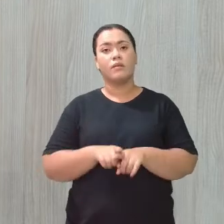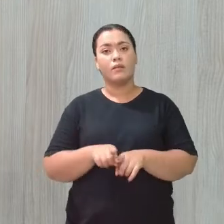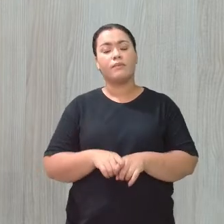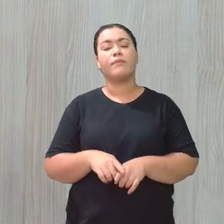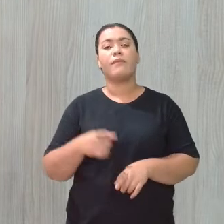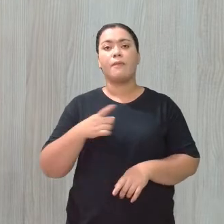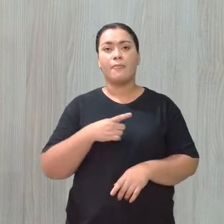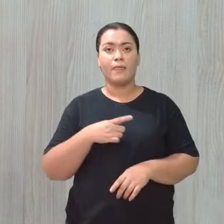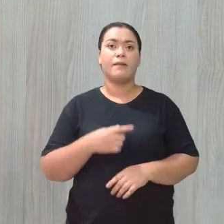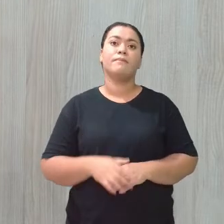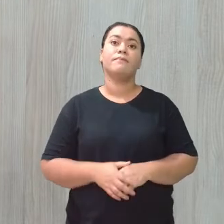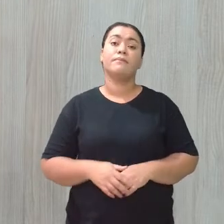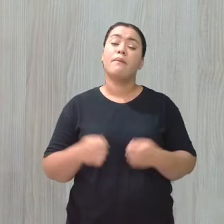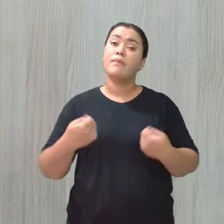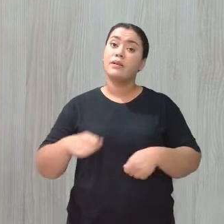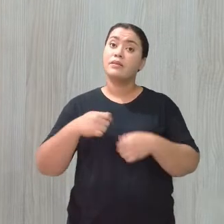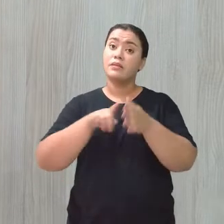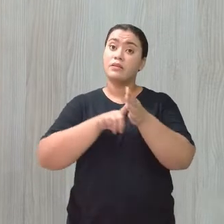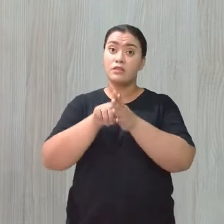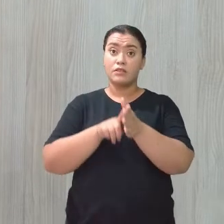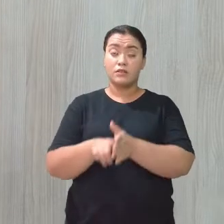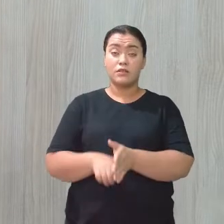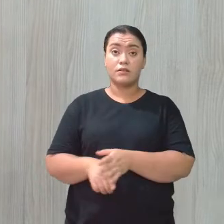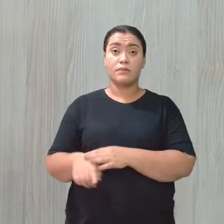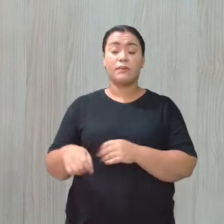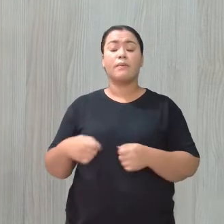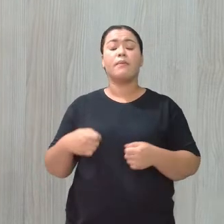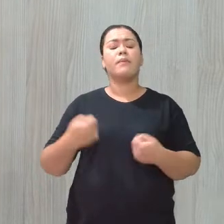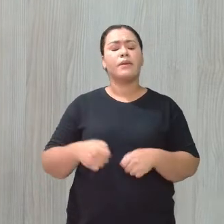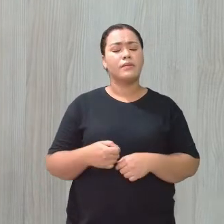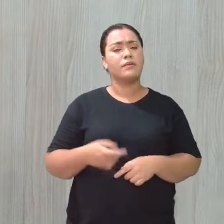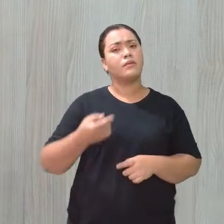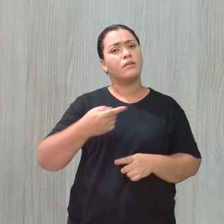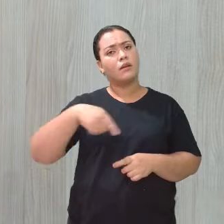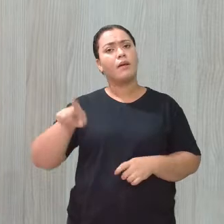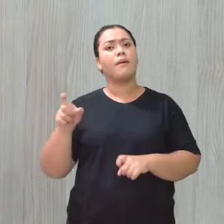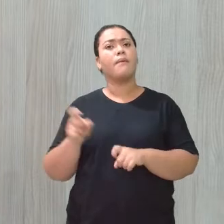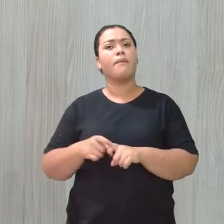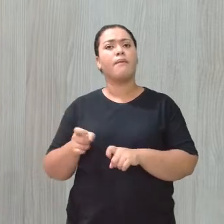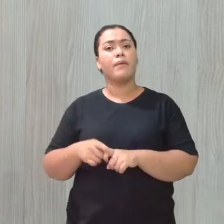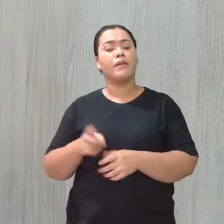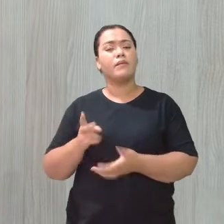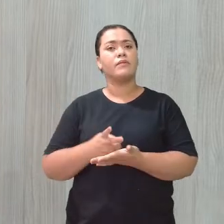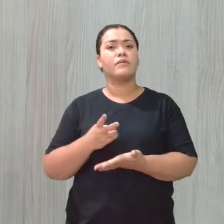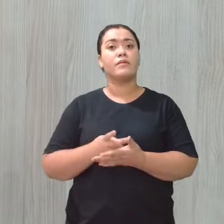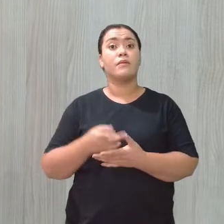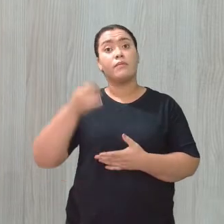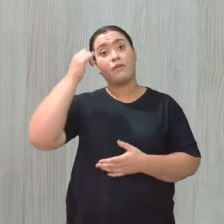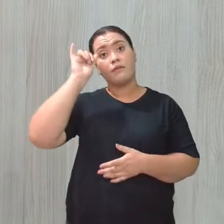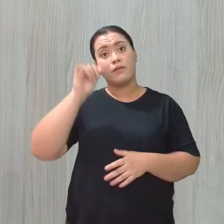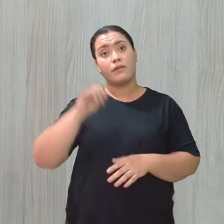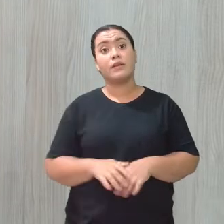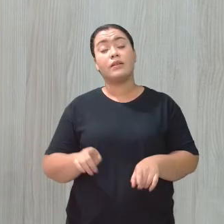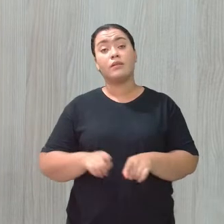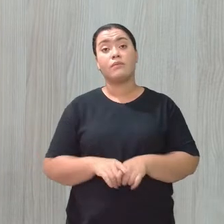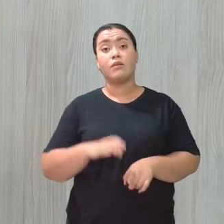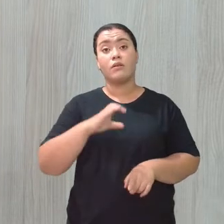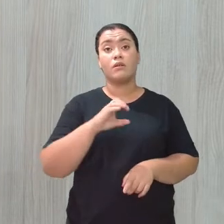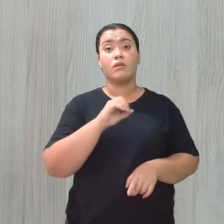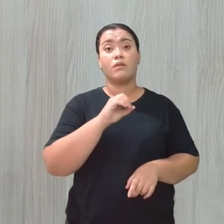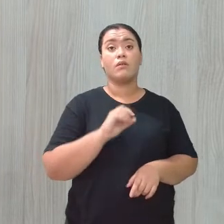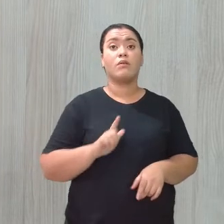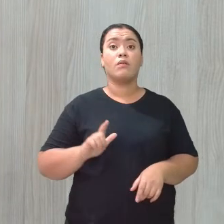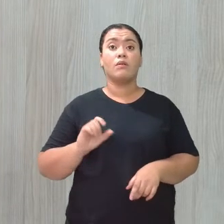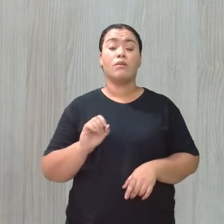uma investigação e a ida regular, o médico vai prevenir. Já o colo retal, que vai atingir